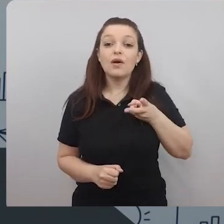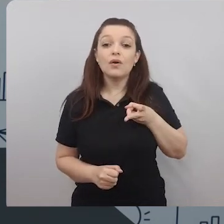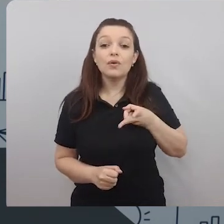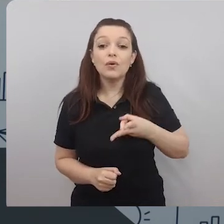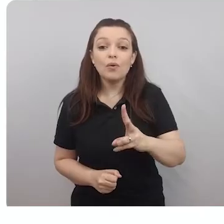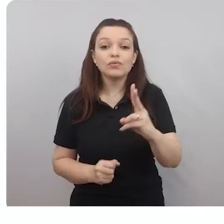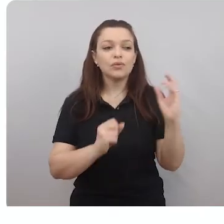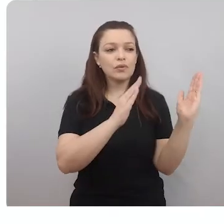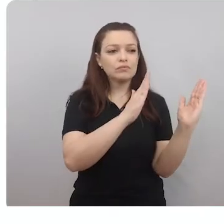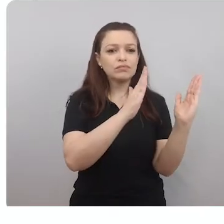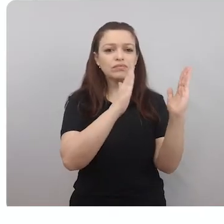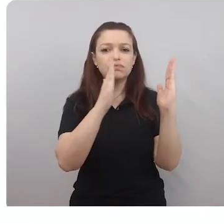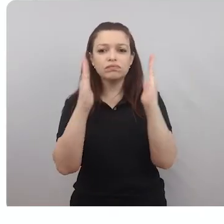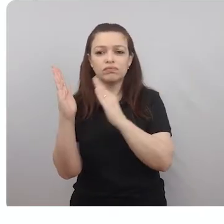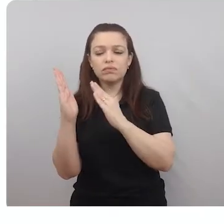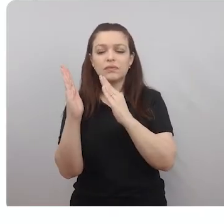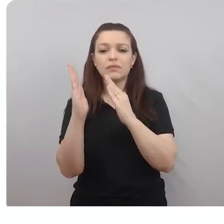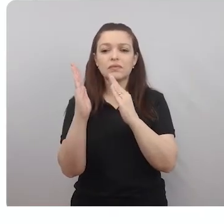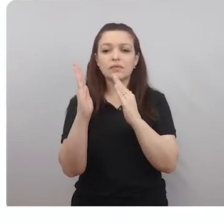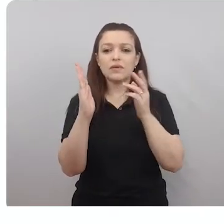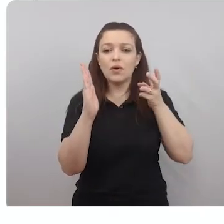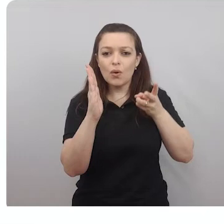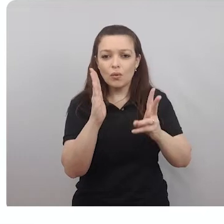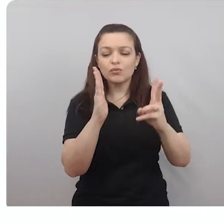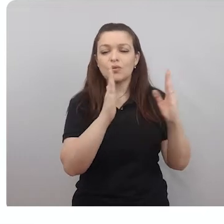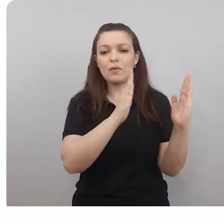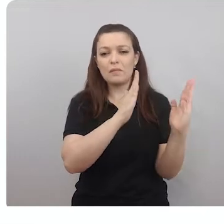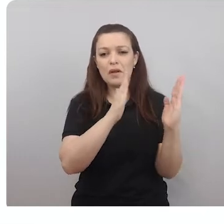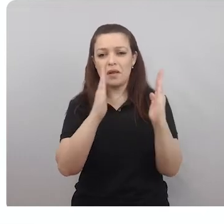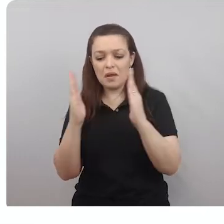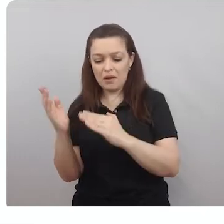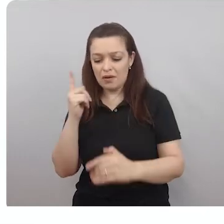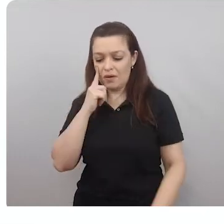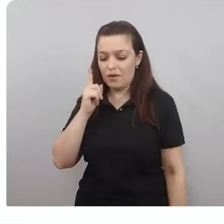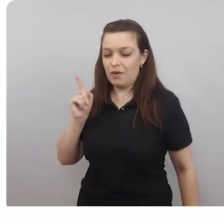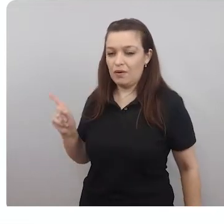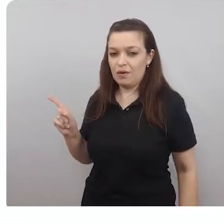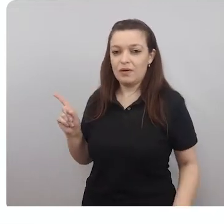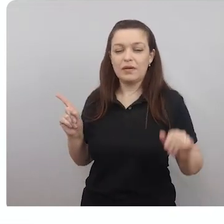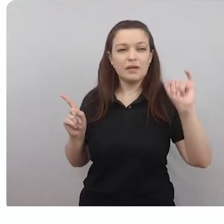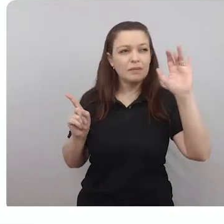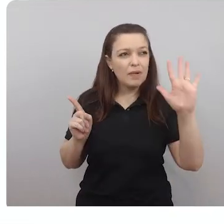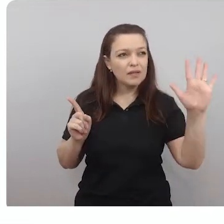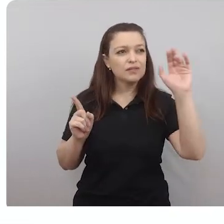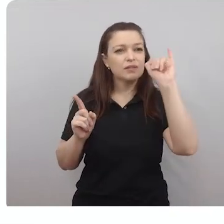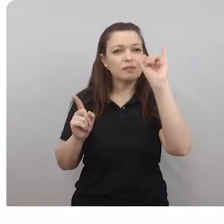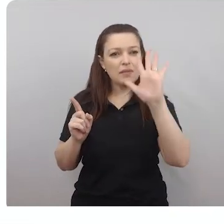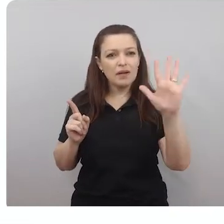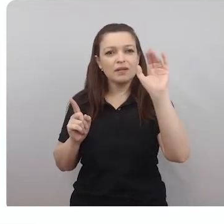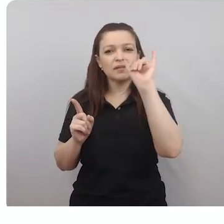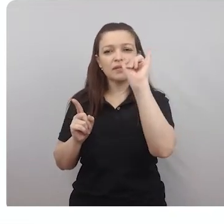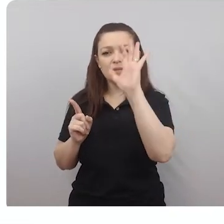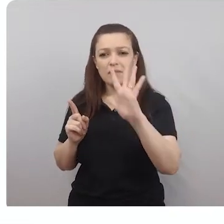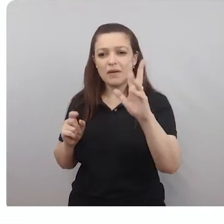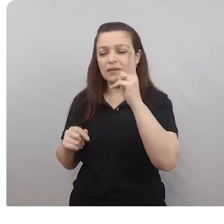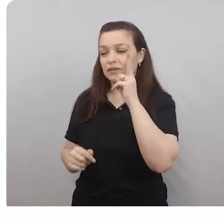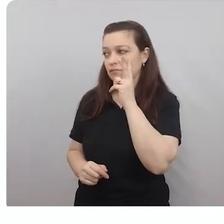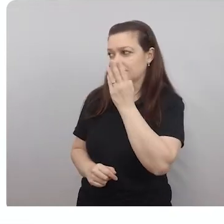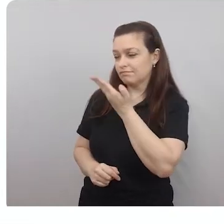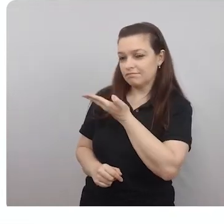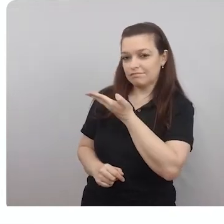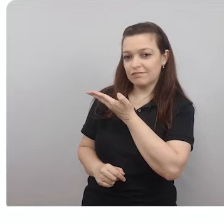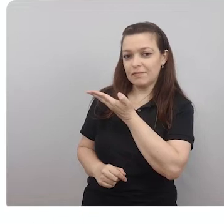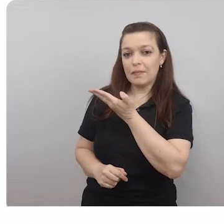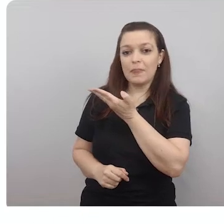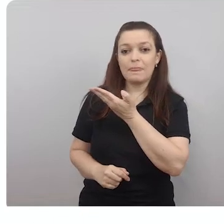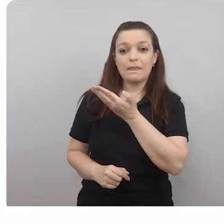vocês. Continue a sequência. Eu tenho uma sequência aqui de imagens que